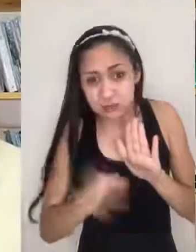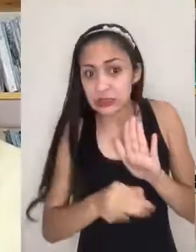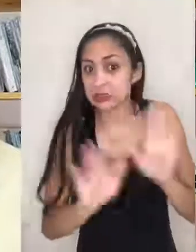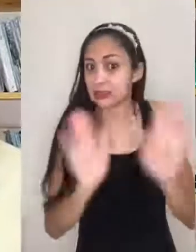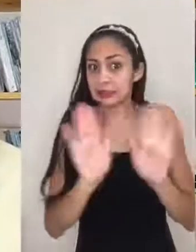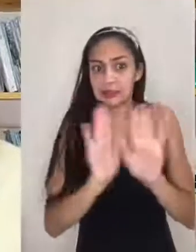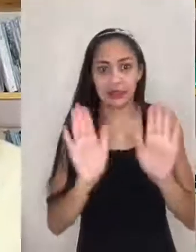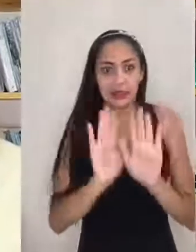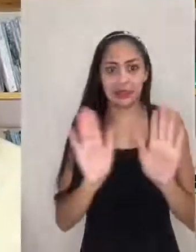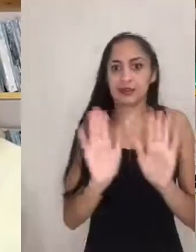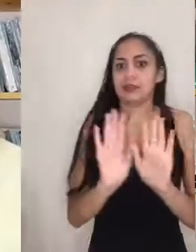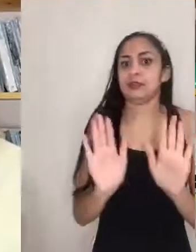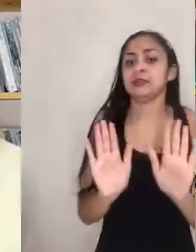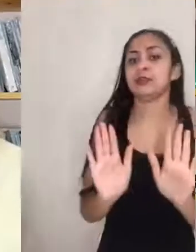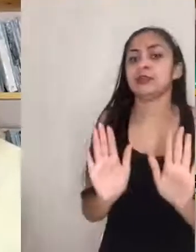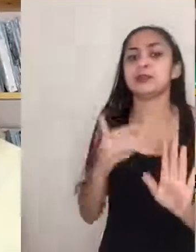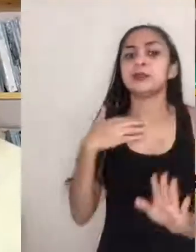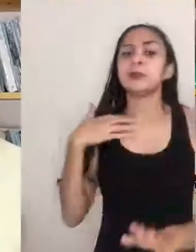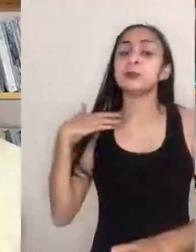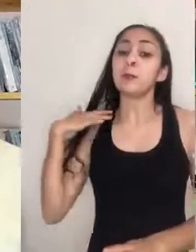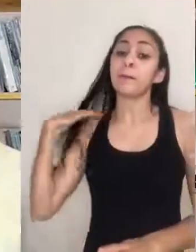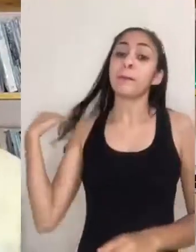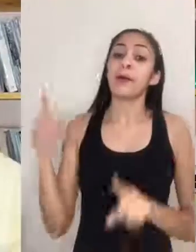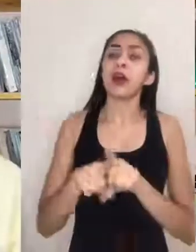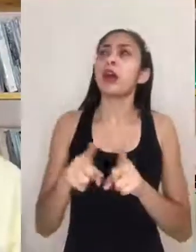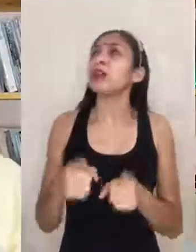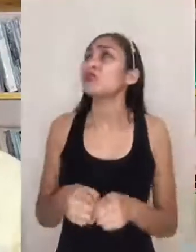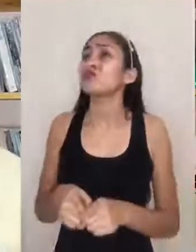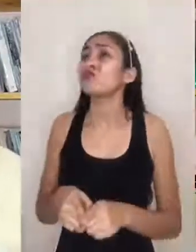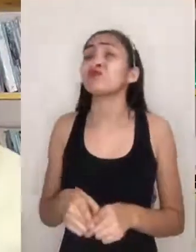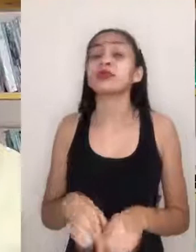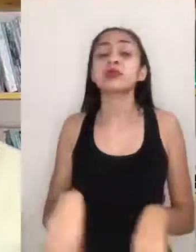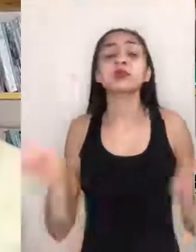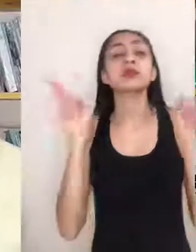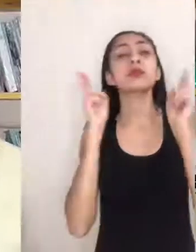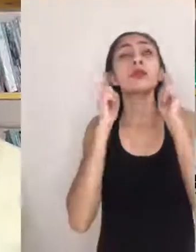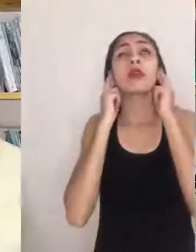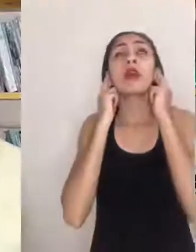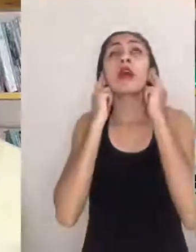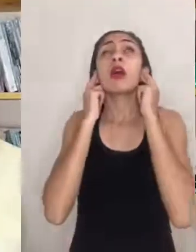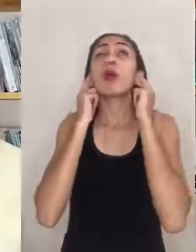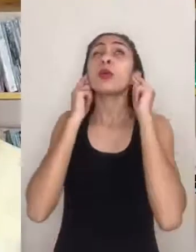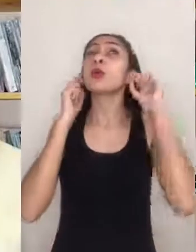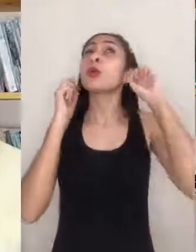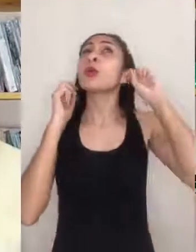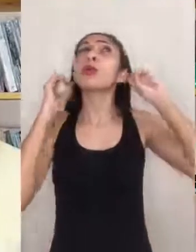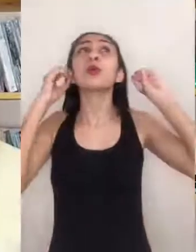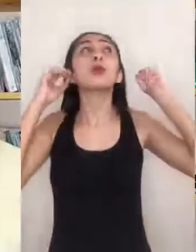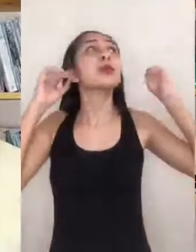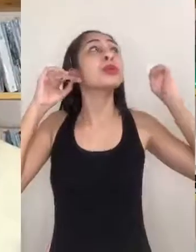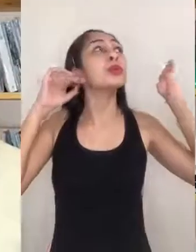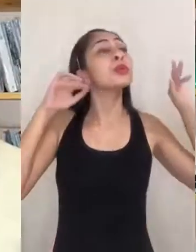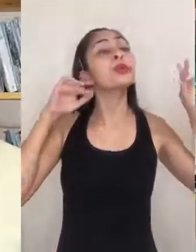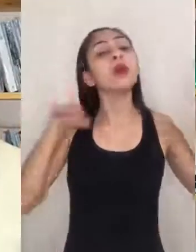e de maiores desonras ao nome dele. Mas se você resolve não dar ouvidos e seguir